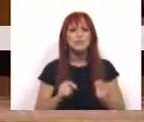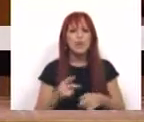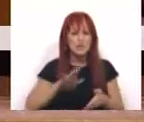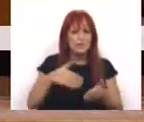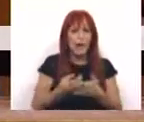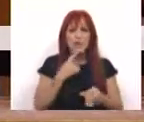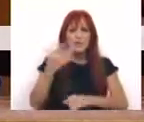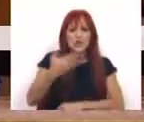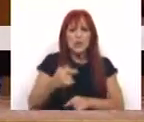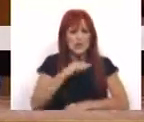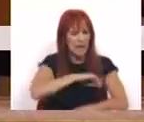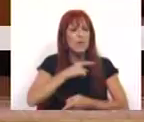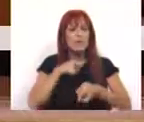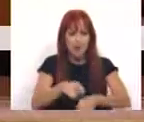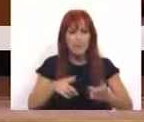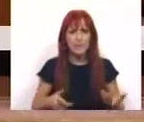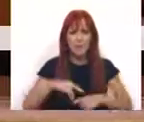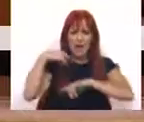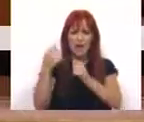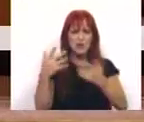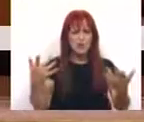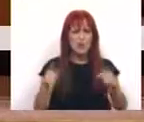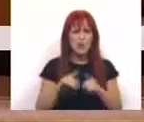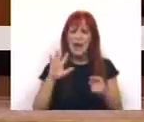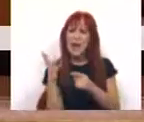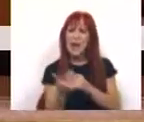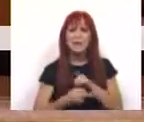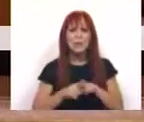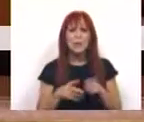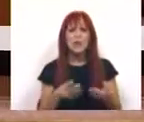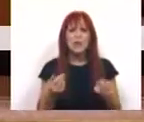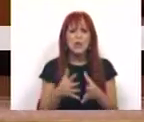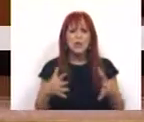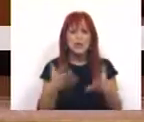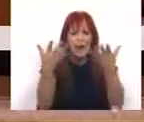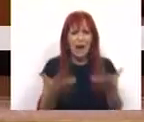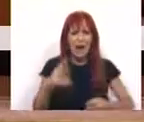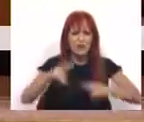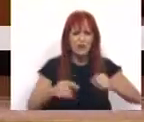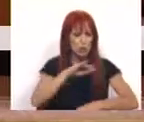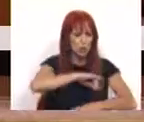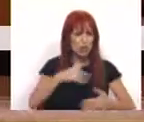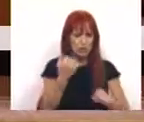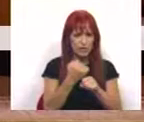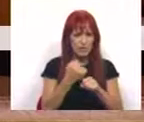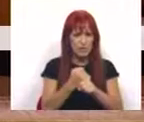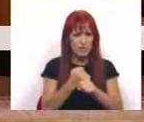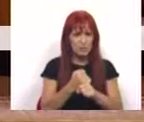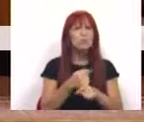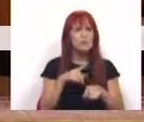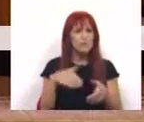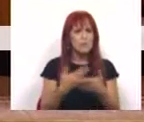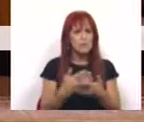da reposição de direitos e rendimentos. A discussão em torno da dimensão da carga fiscal sobre os rendimentos do trabalho